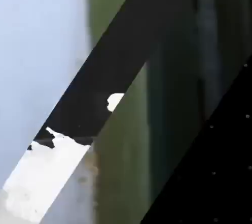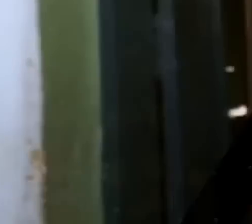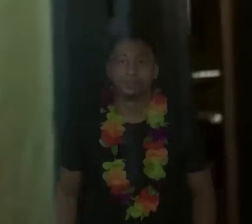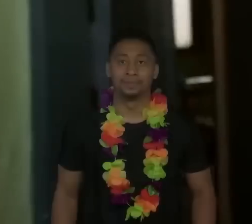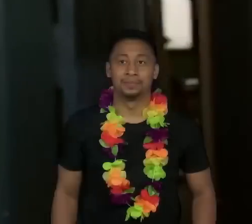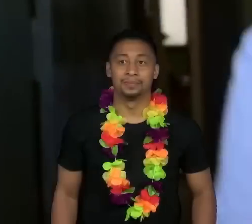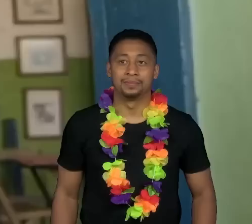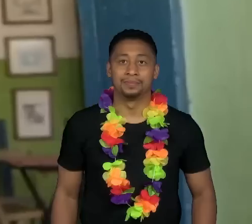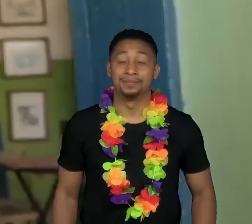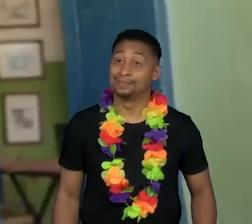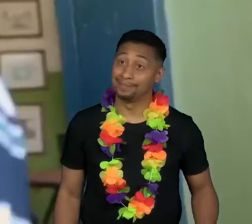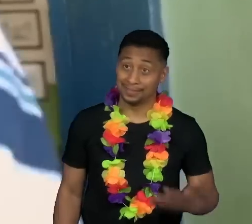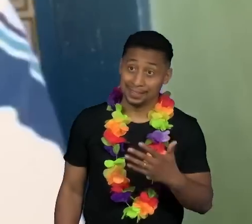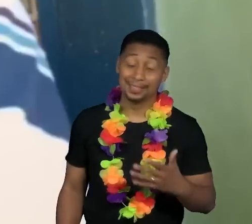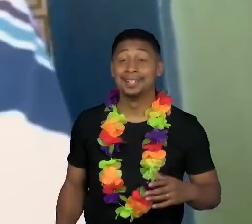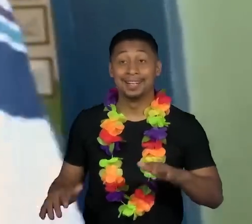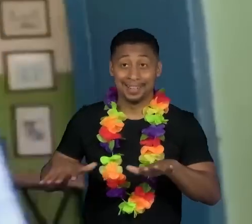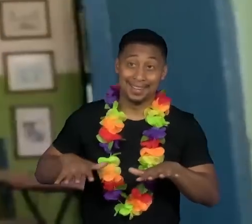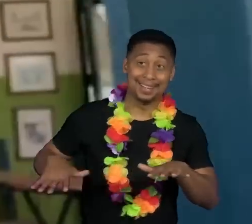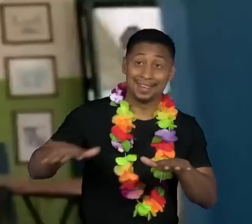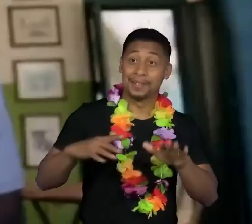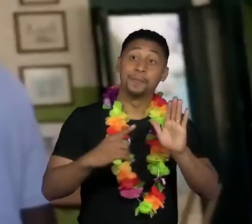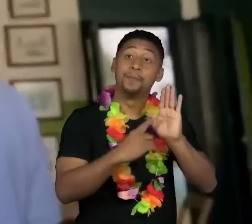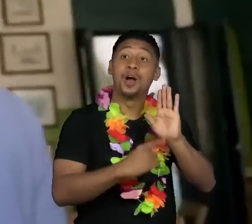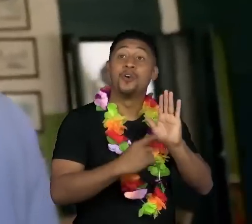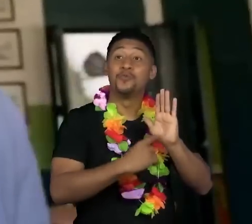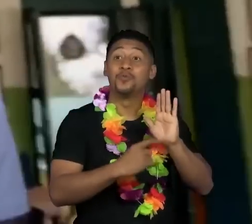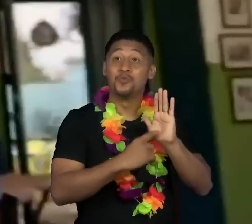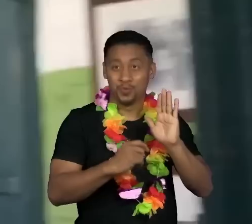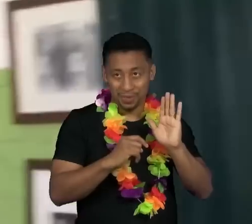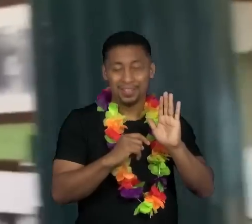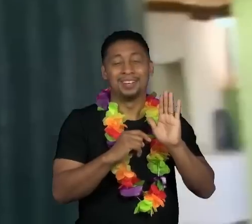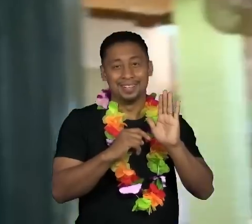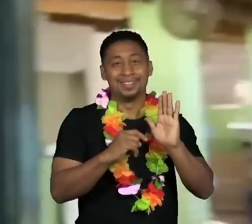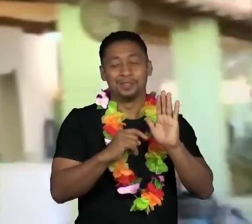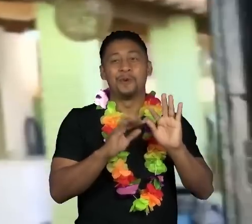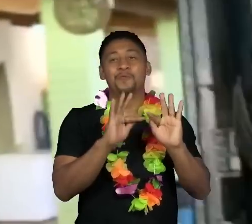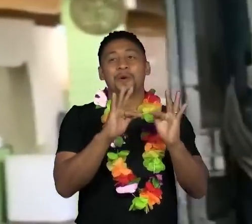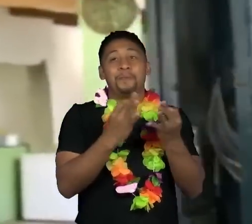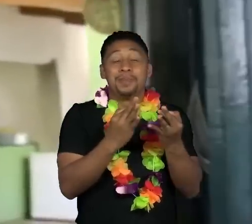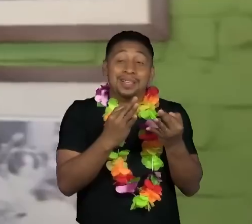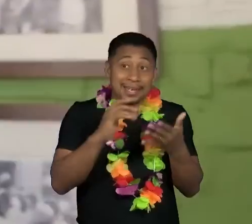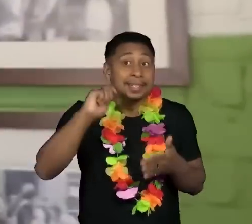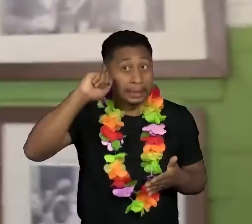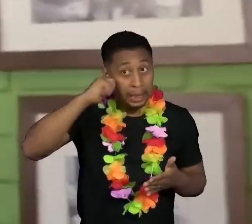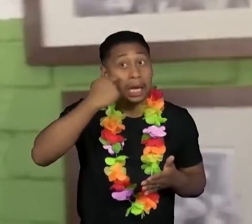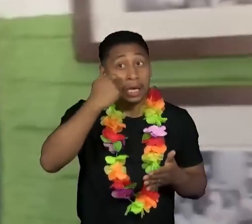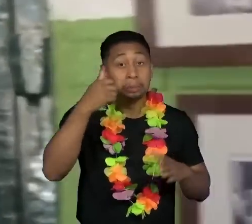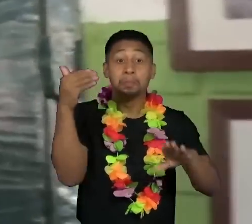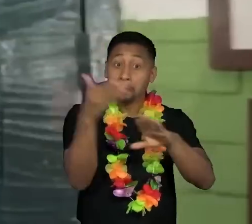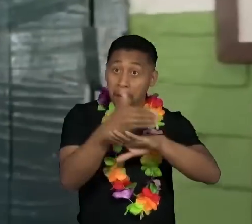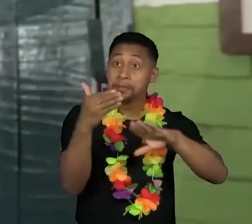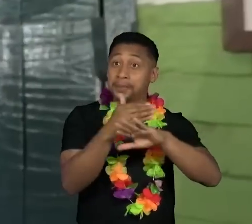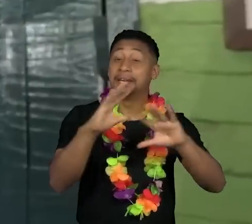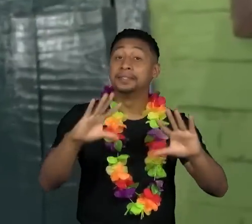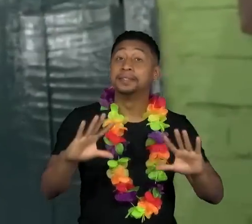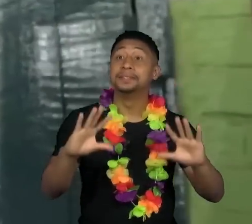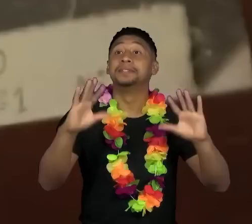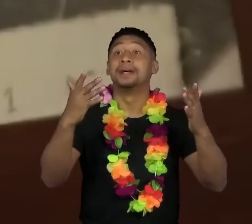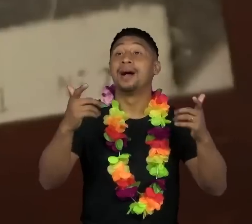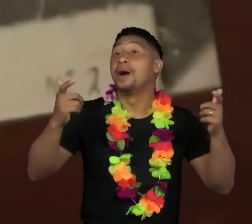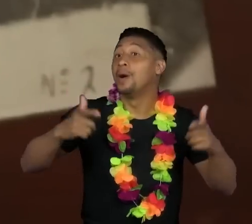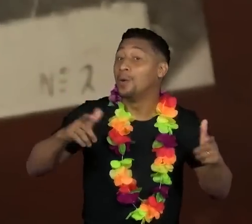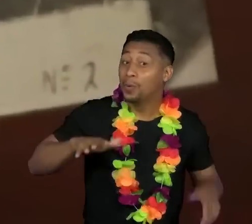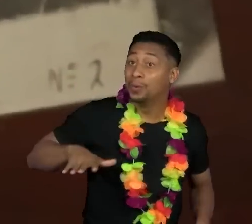Seu Carlão nasce na Barra Funda. A família dele era uma família negra que participava das festividades de Pirapora do Bom